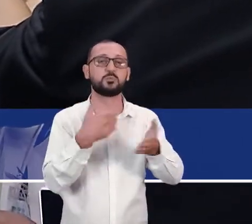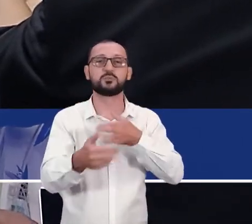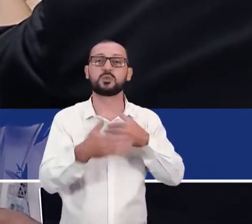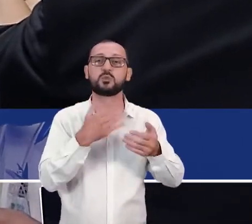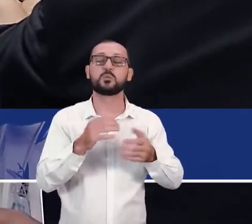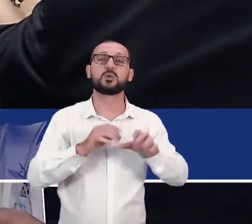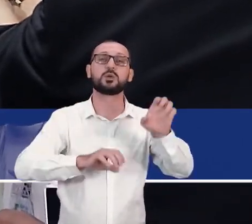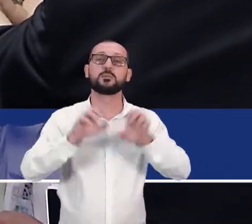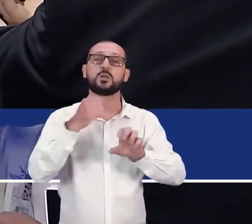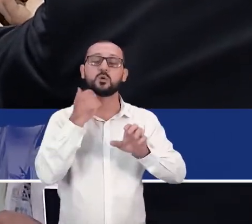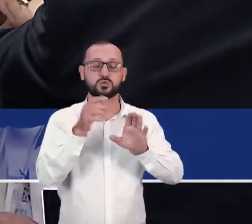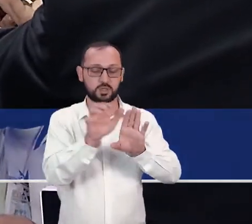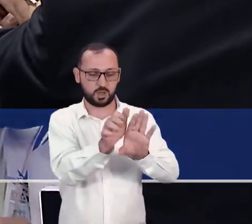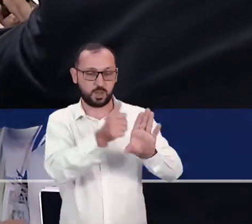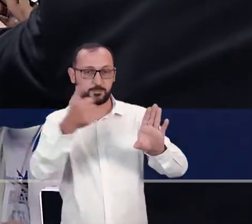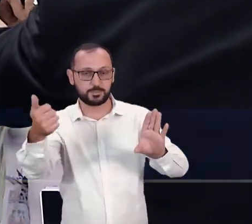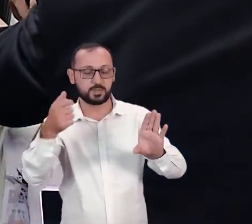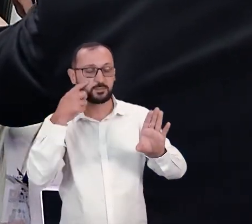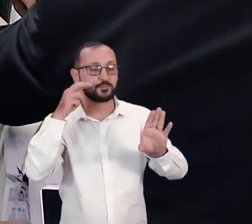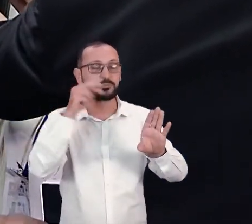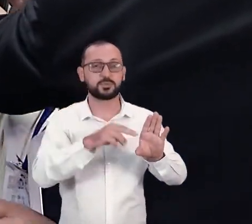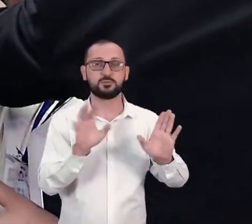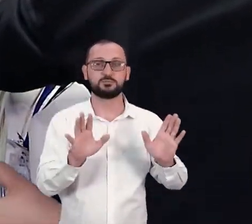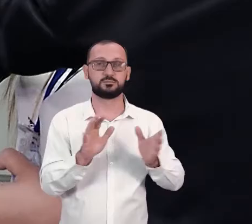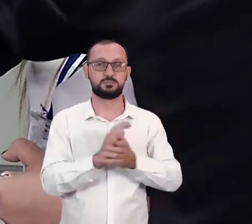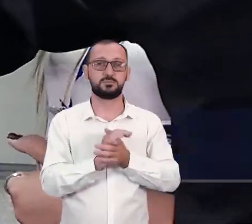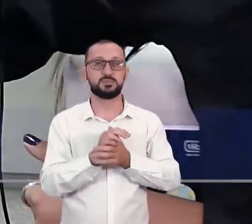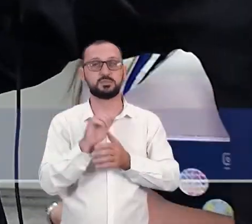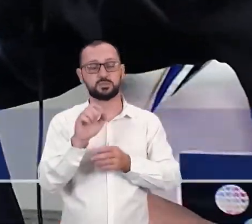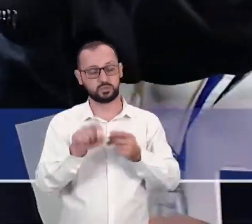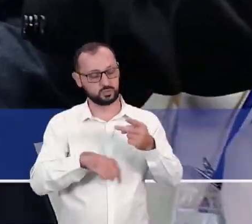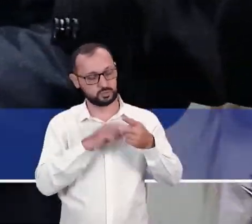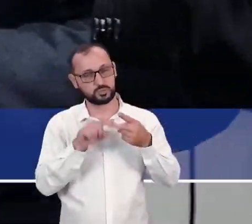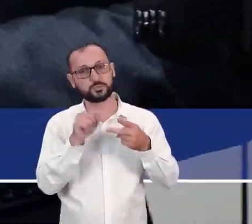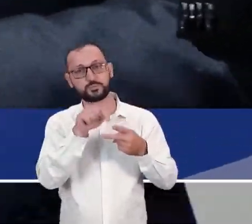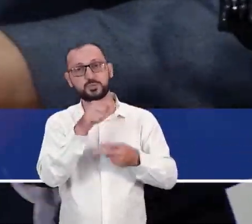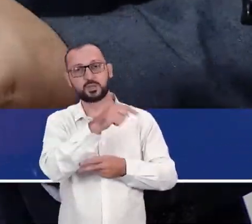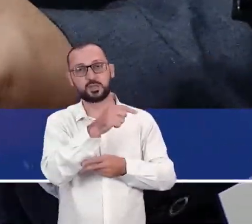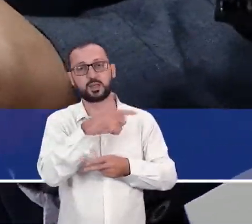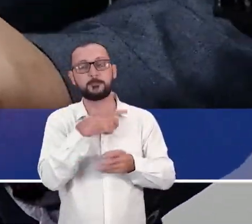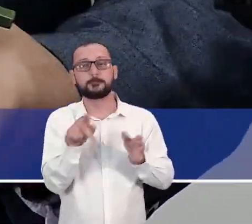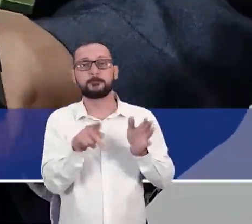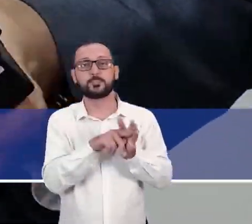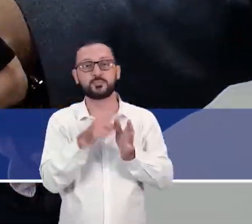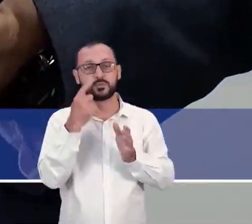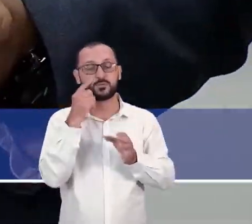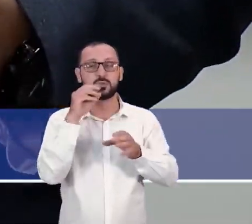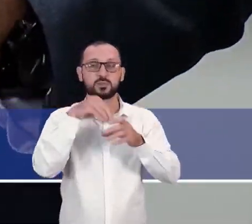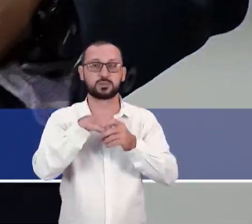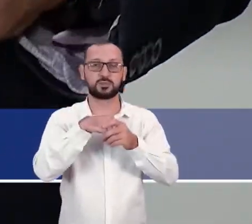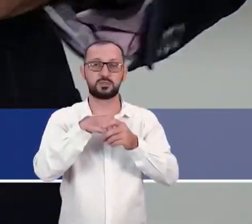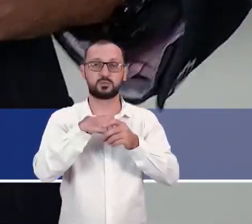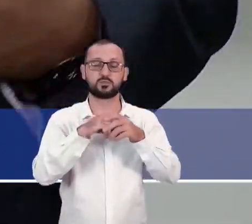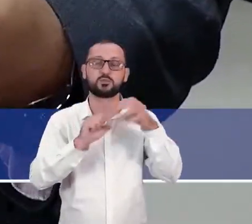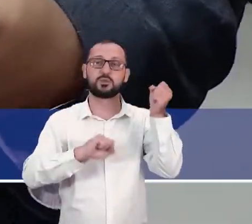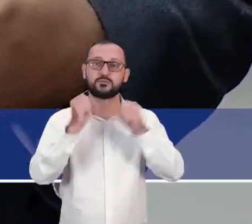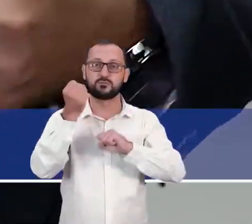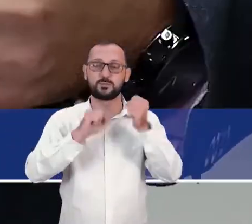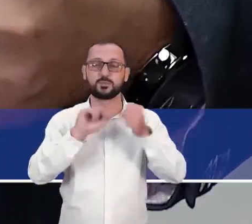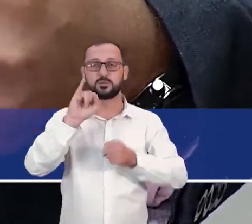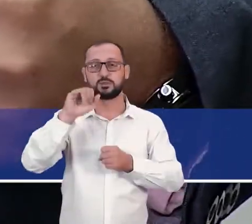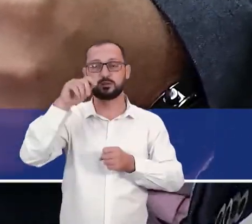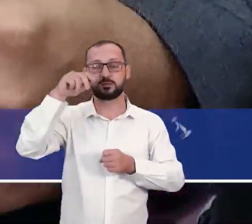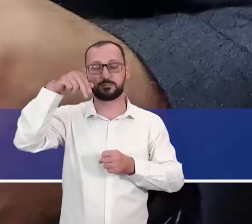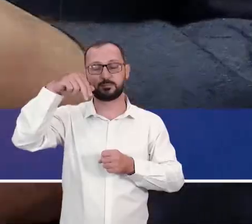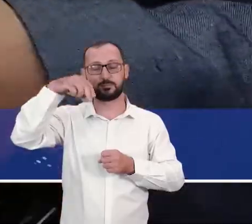Então, nenhuma concessionária do país consegue abrir o medidor de energia eletrônico. Segundo, ele é aferido em fábrica